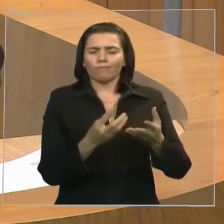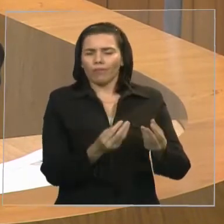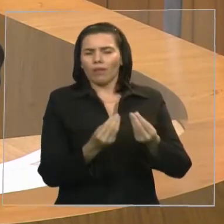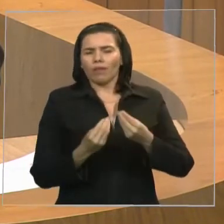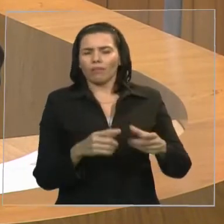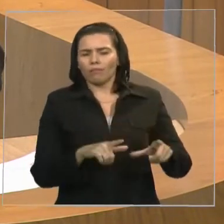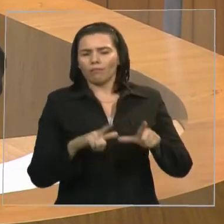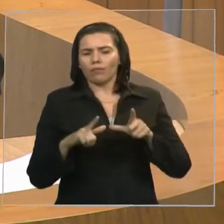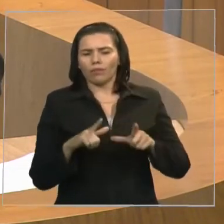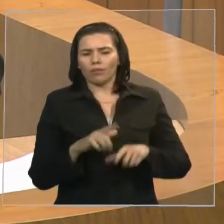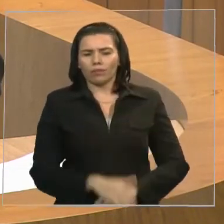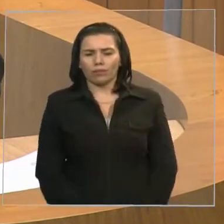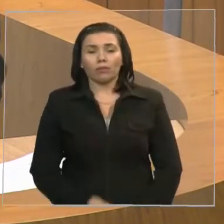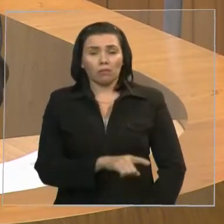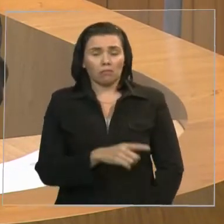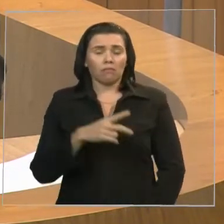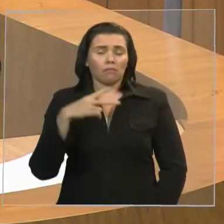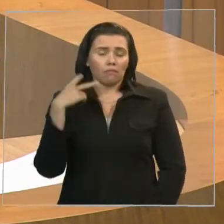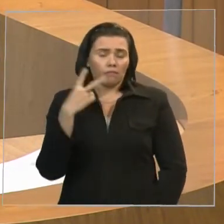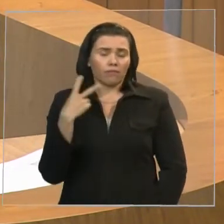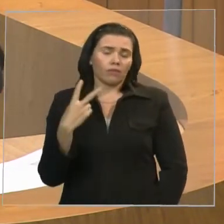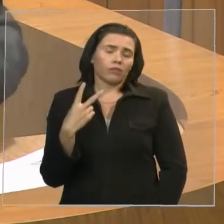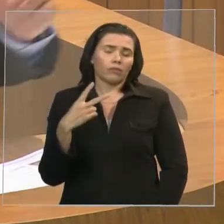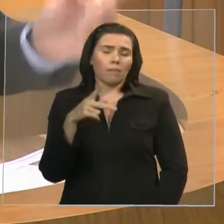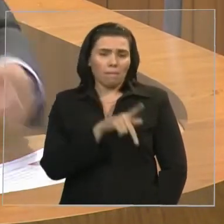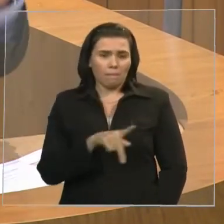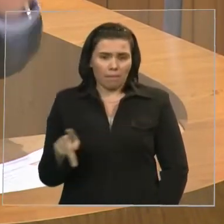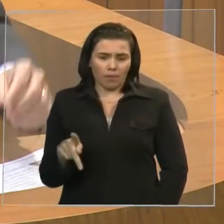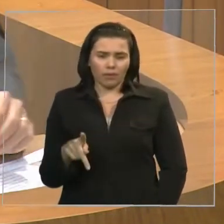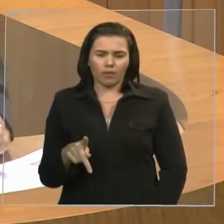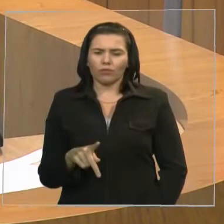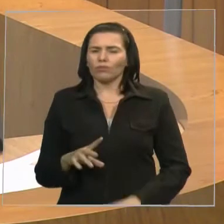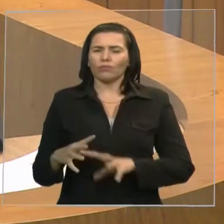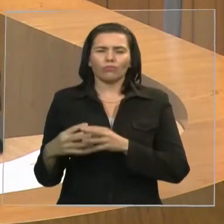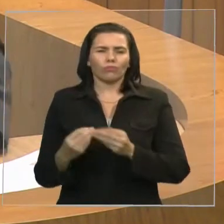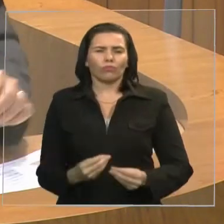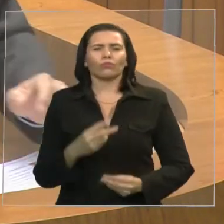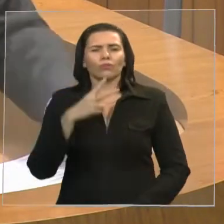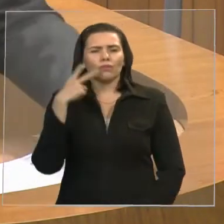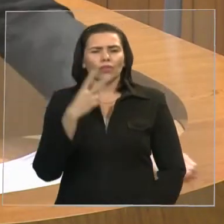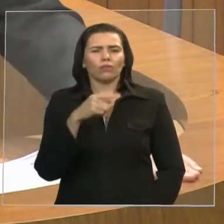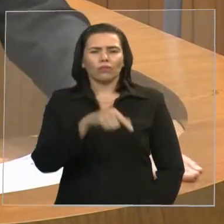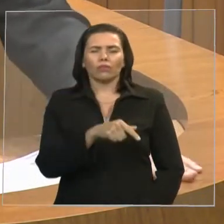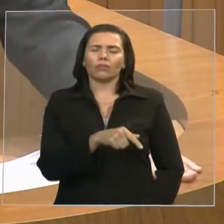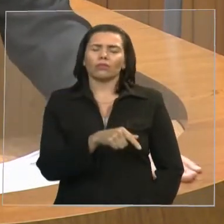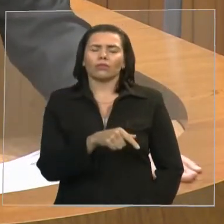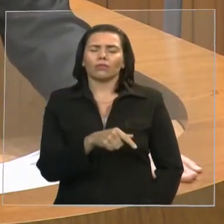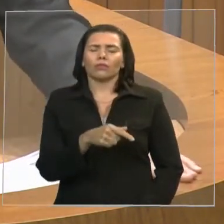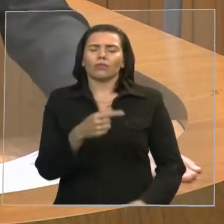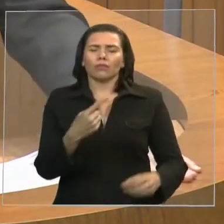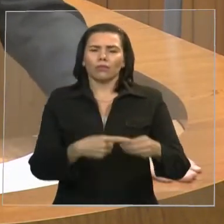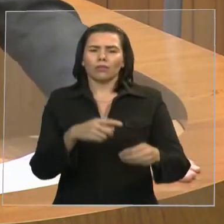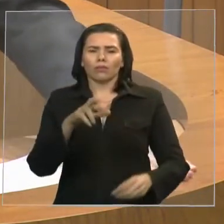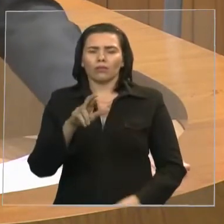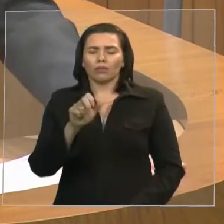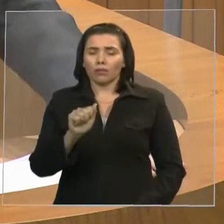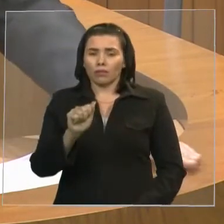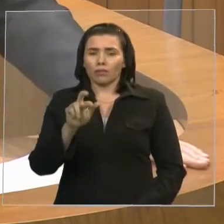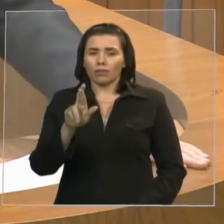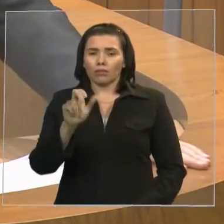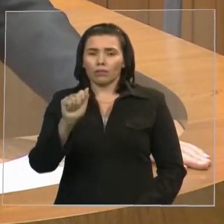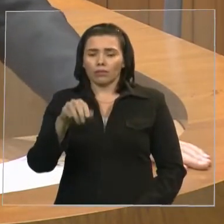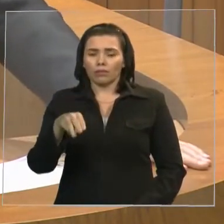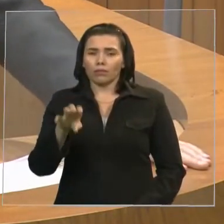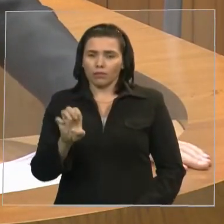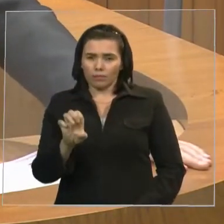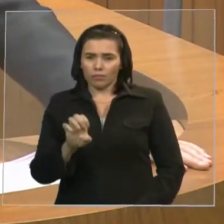um vereador presidente e também ser reconhecido por todos os vereadores com assento naquela casa legislativa. Então, foi